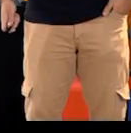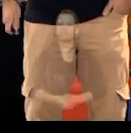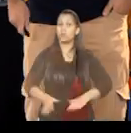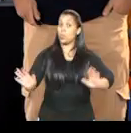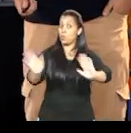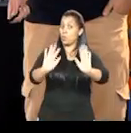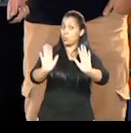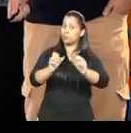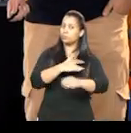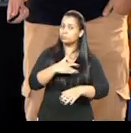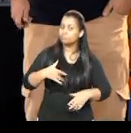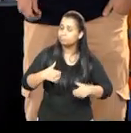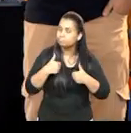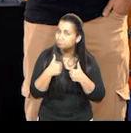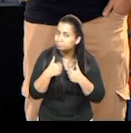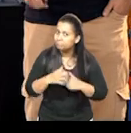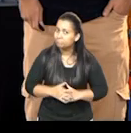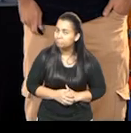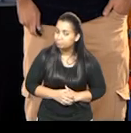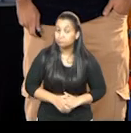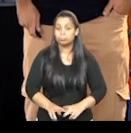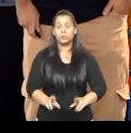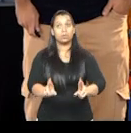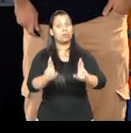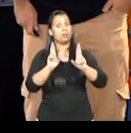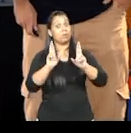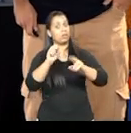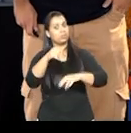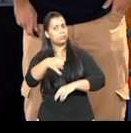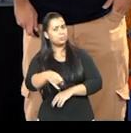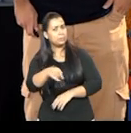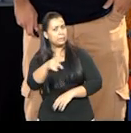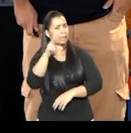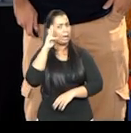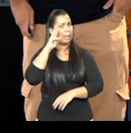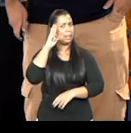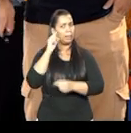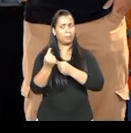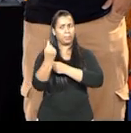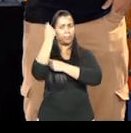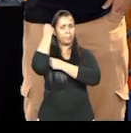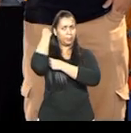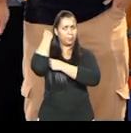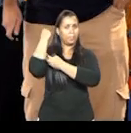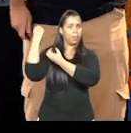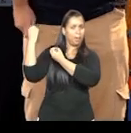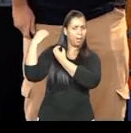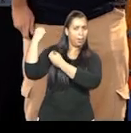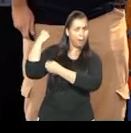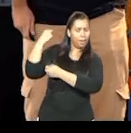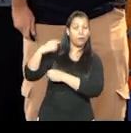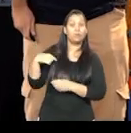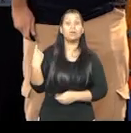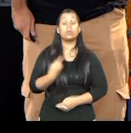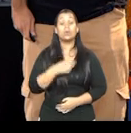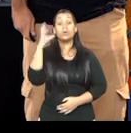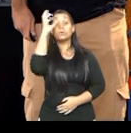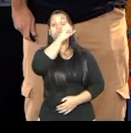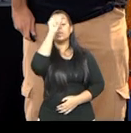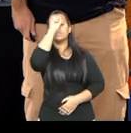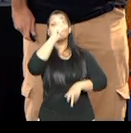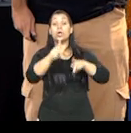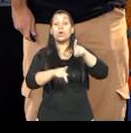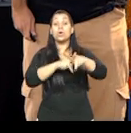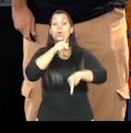Oi pessoal, tudo bem com vocês? Eu espero que sim. Vocês se lembram da nossa última aula? Nela nós aprendemos a respeito dos